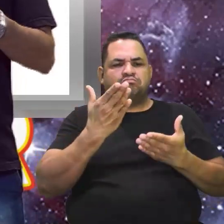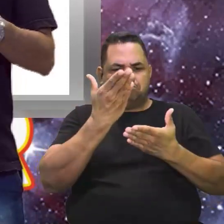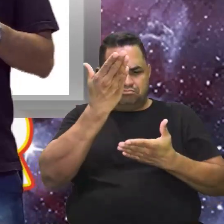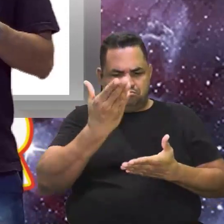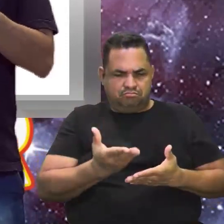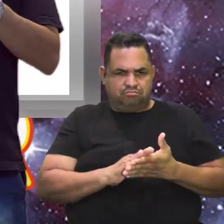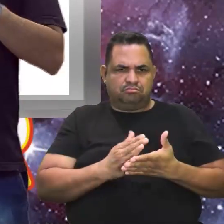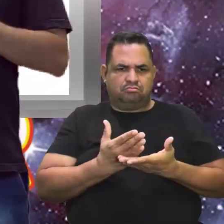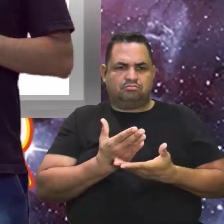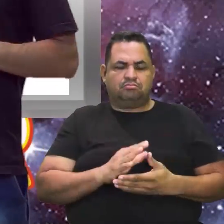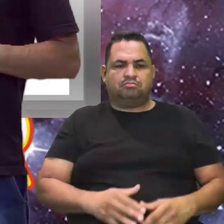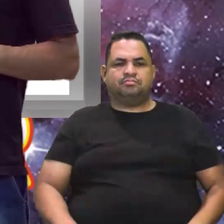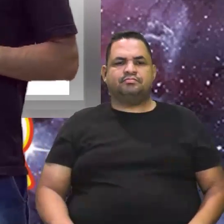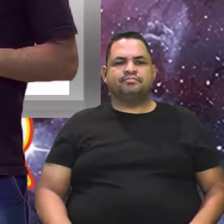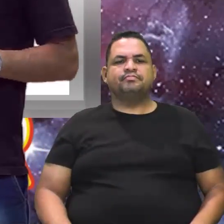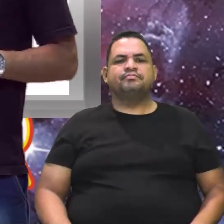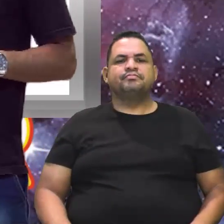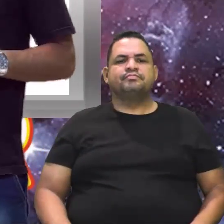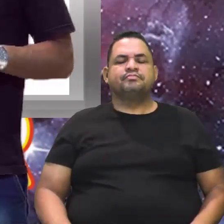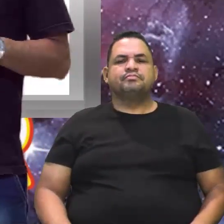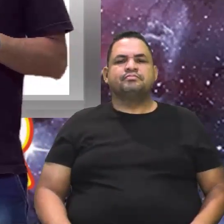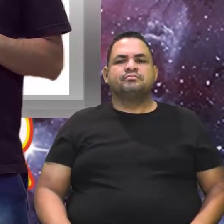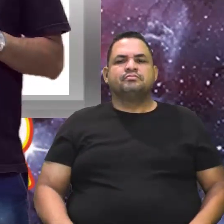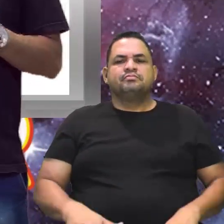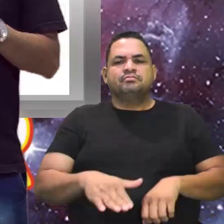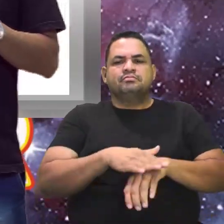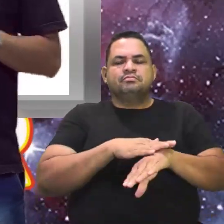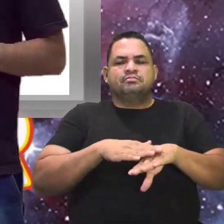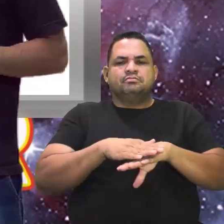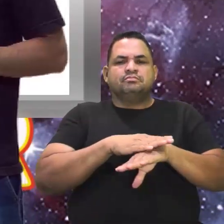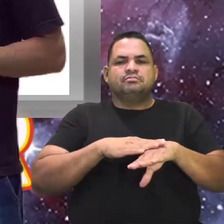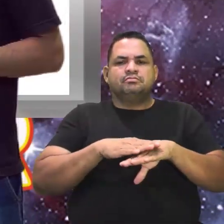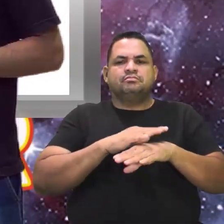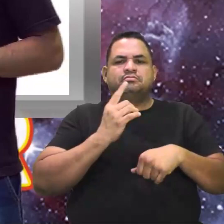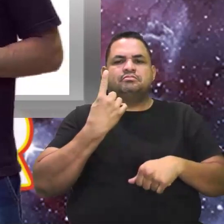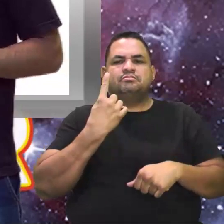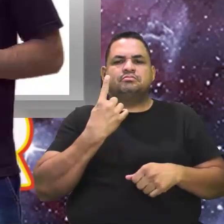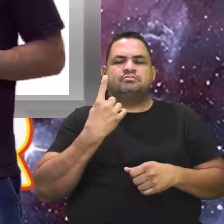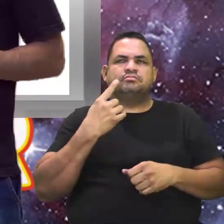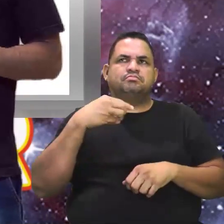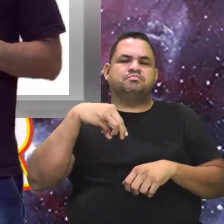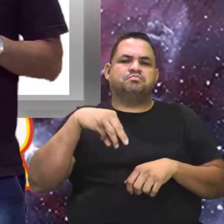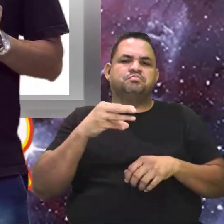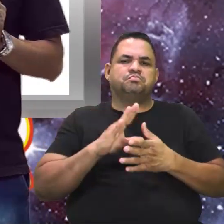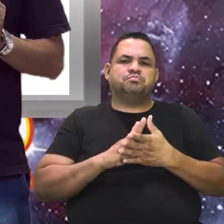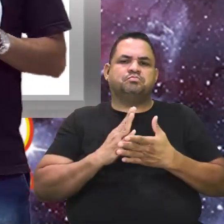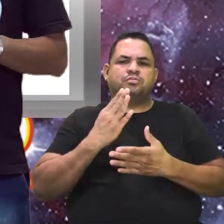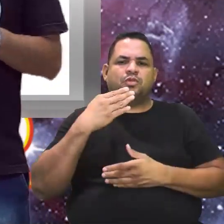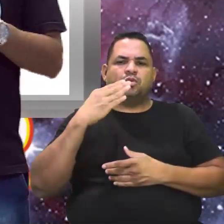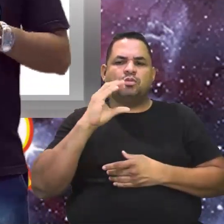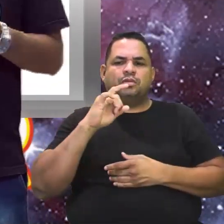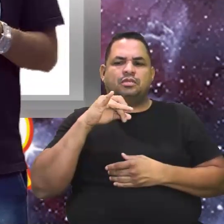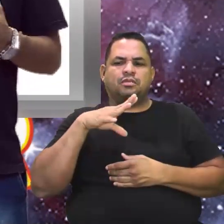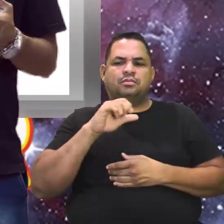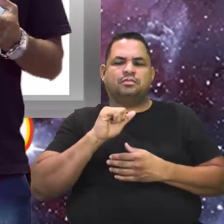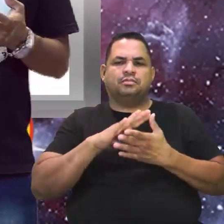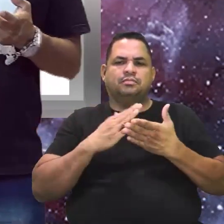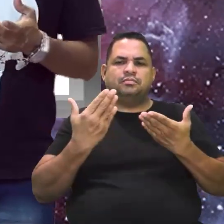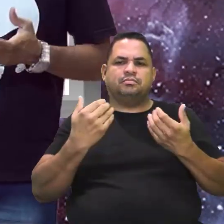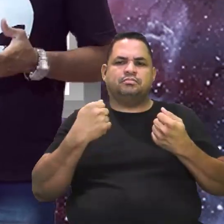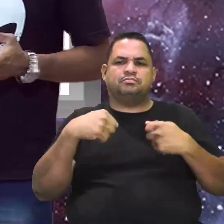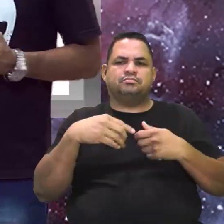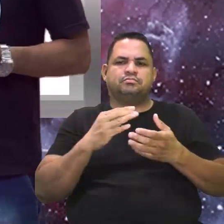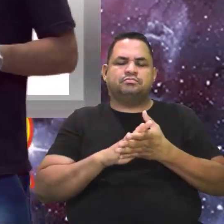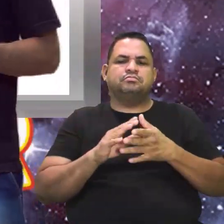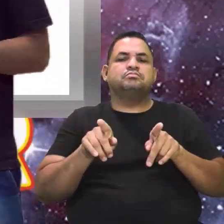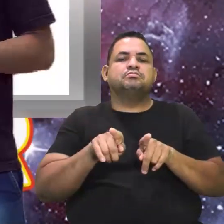por aqui. Esse é o caminho. Nós a gente conversamos sobre a questão do minuto OBMEP. Por que não podemos